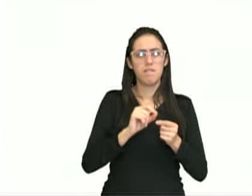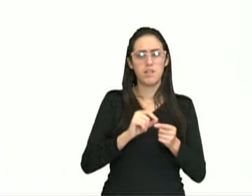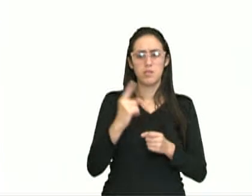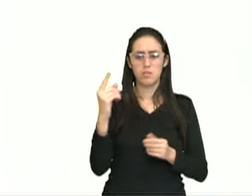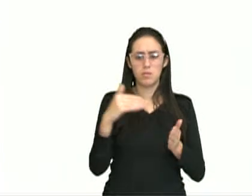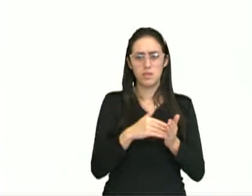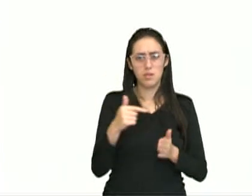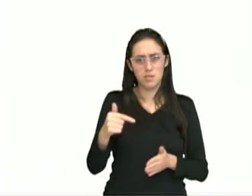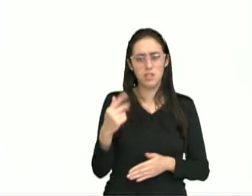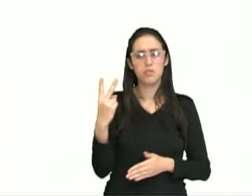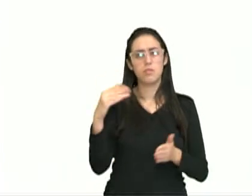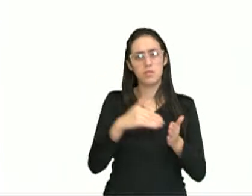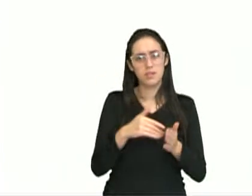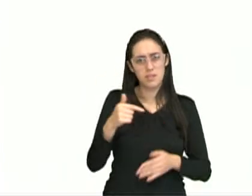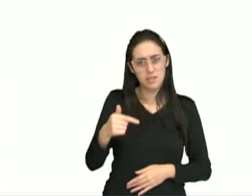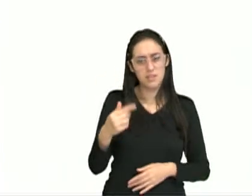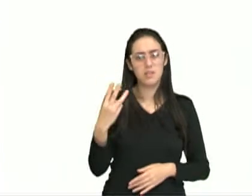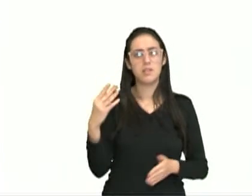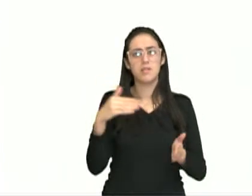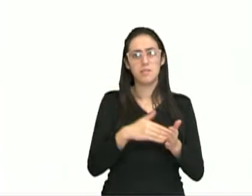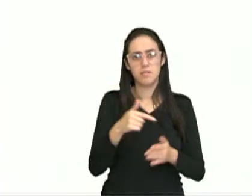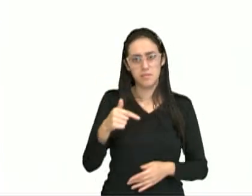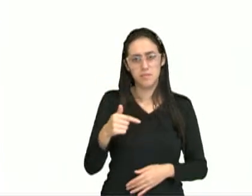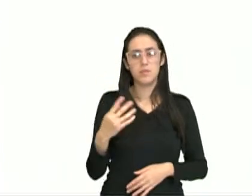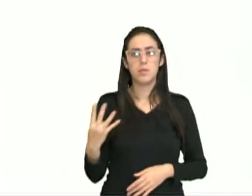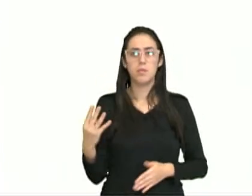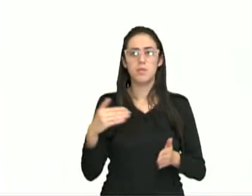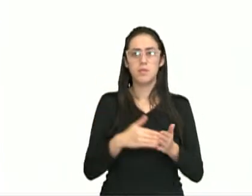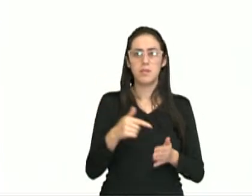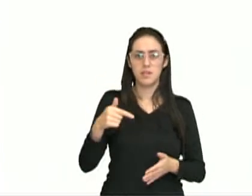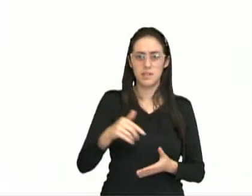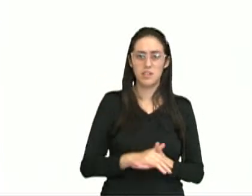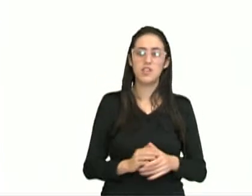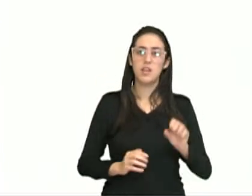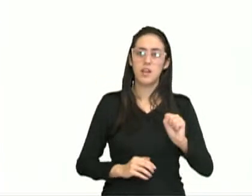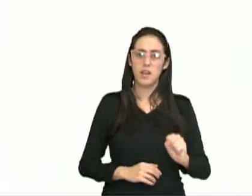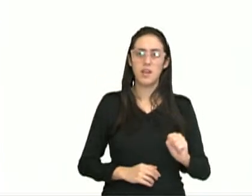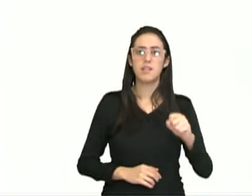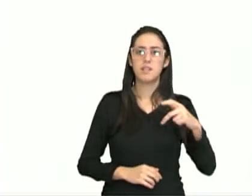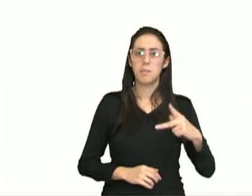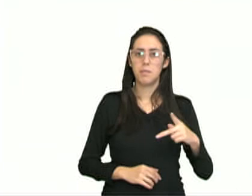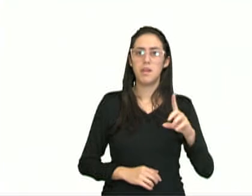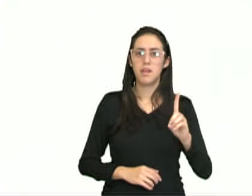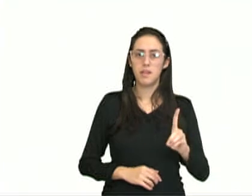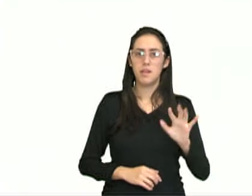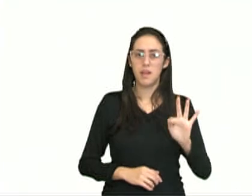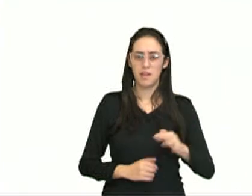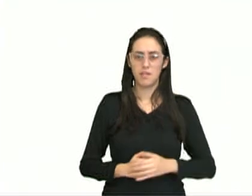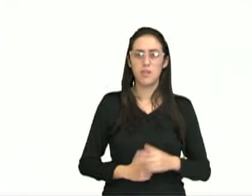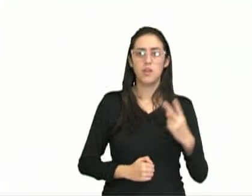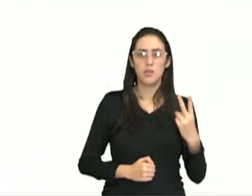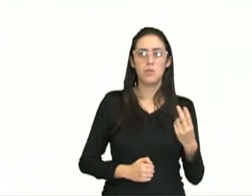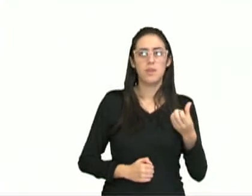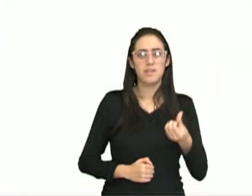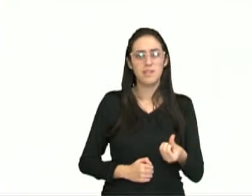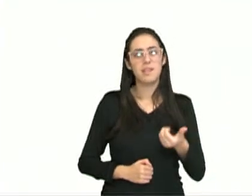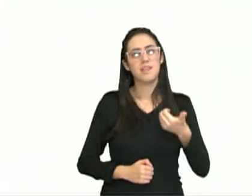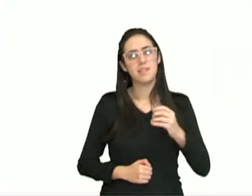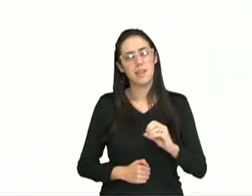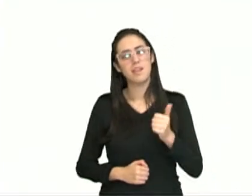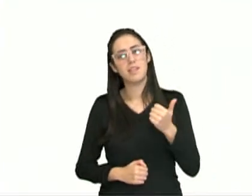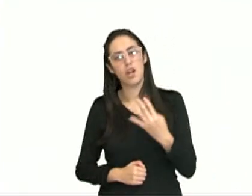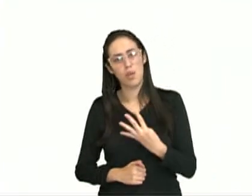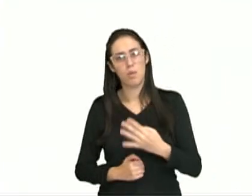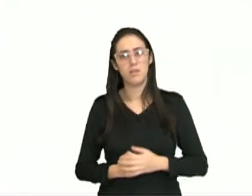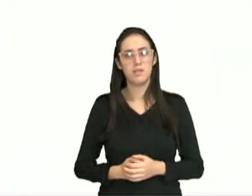7, do 2 ao 7, do 3 ao 7, do 4 ao 7. S, P, D, F, 2, 6, 10, 14. E vai